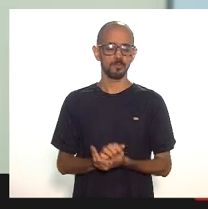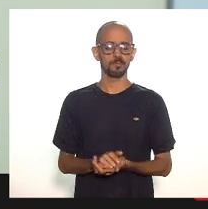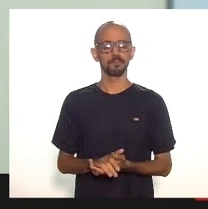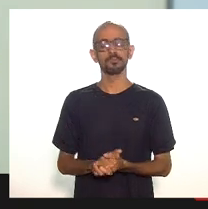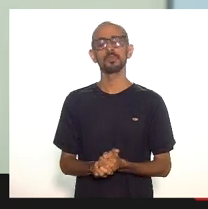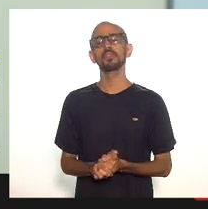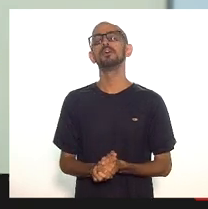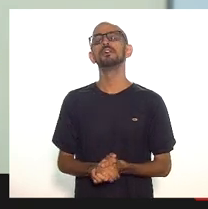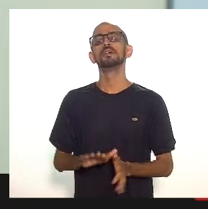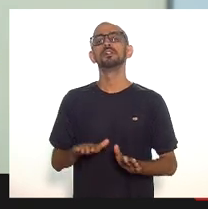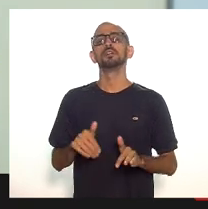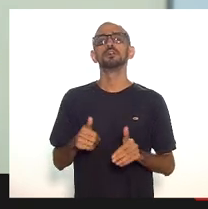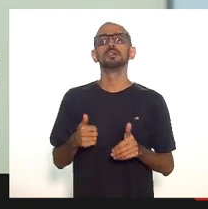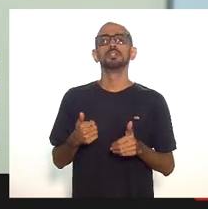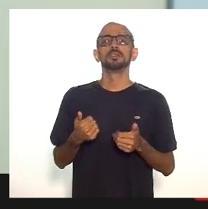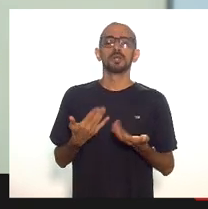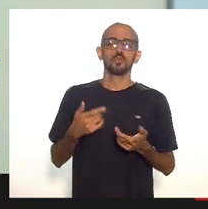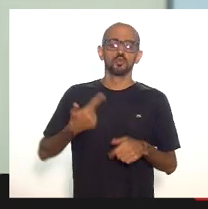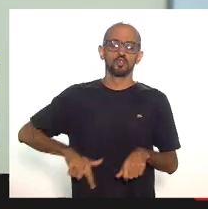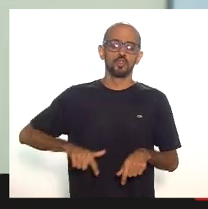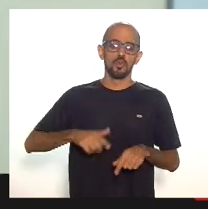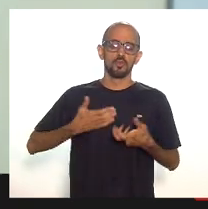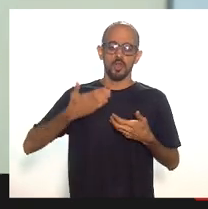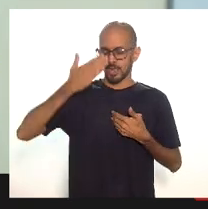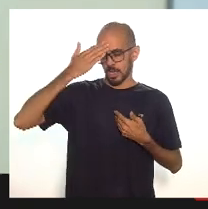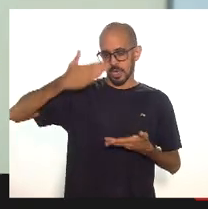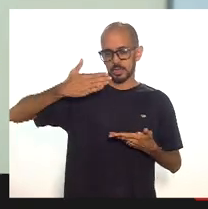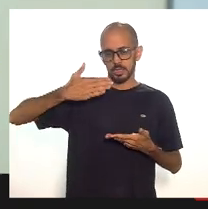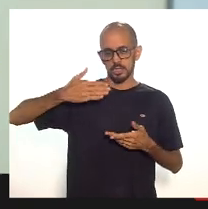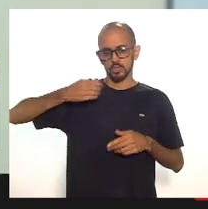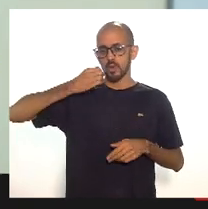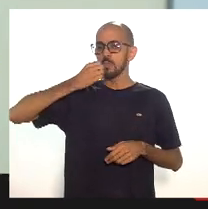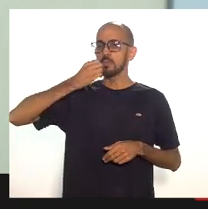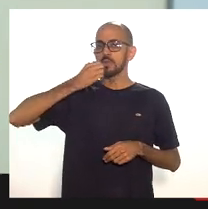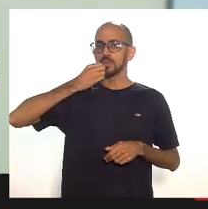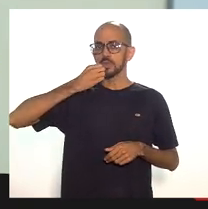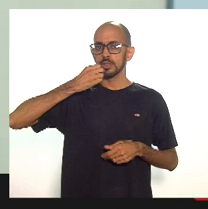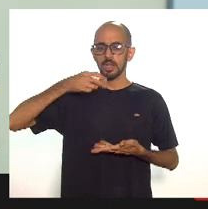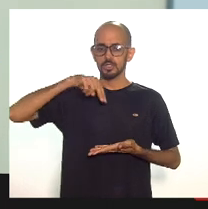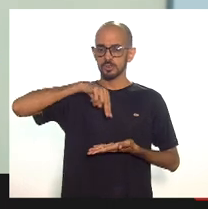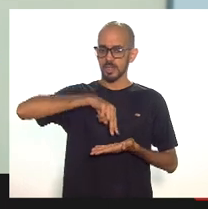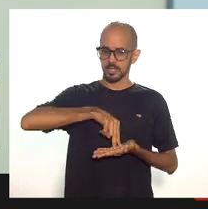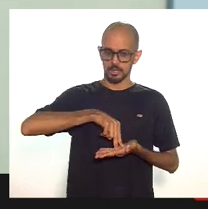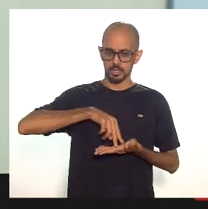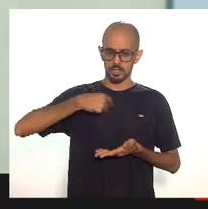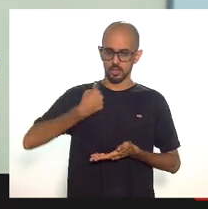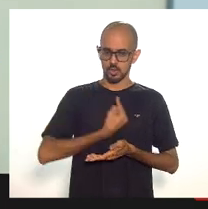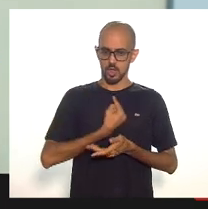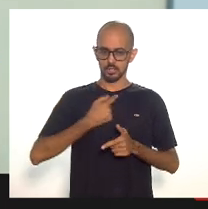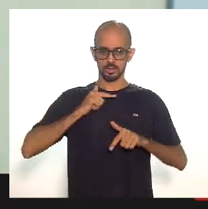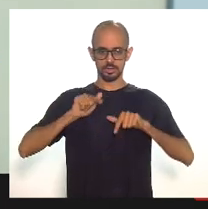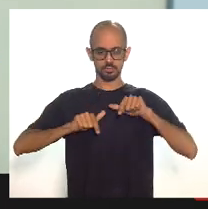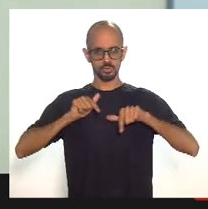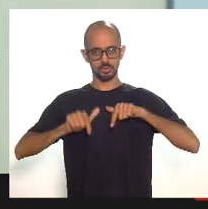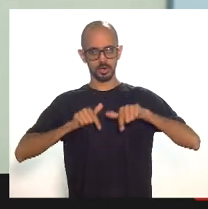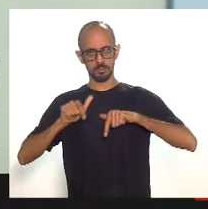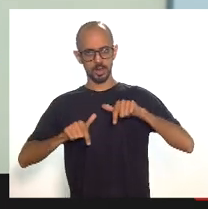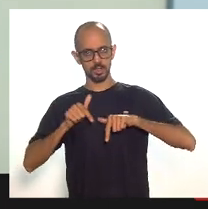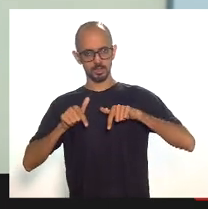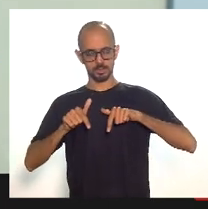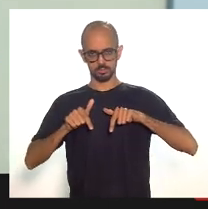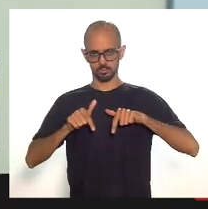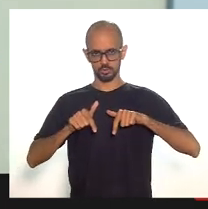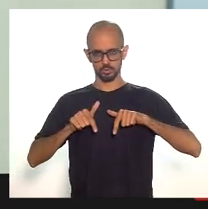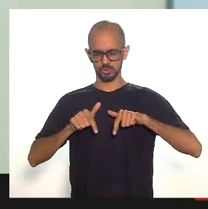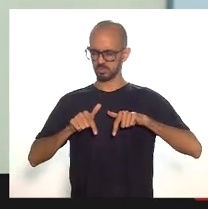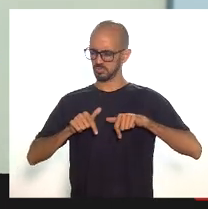Mais uma vez, eu agradeço muito essa oportunidade. Estamos trabalhando com força e